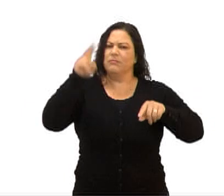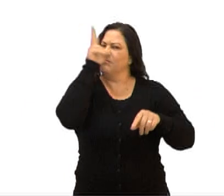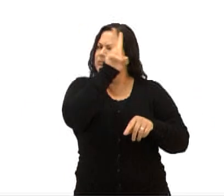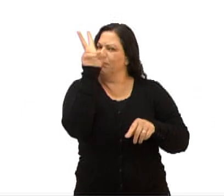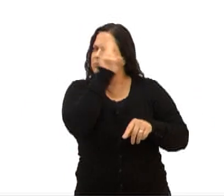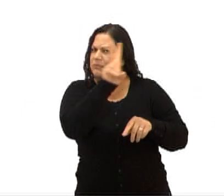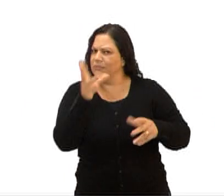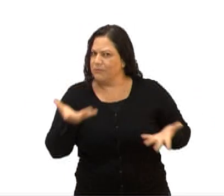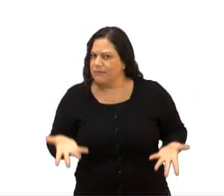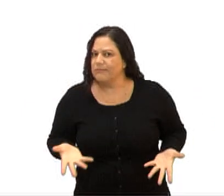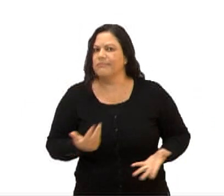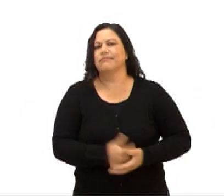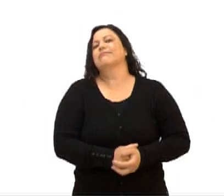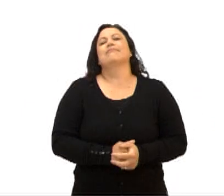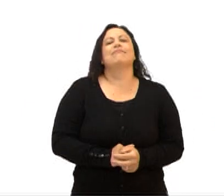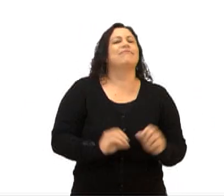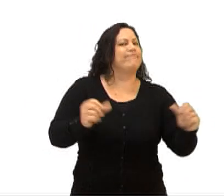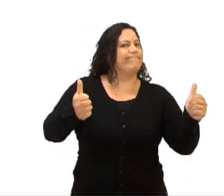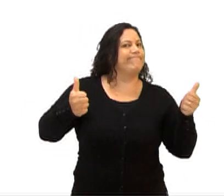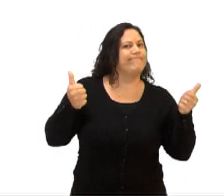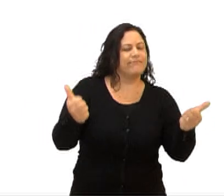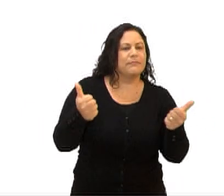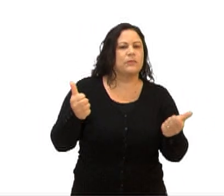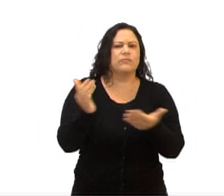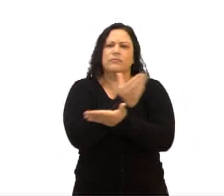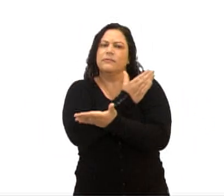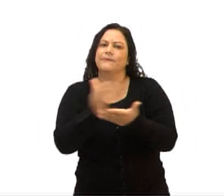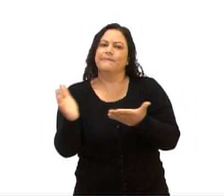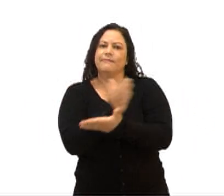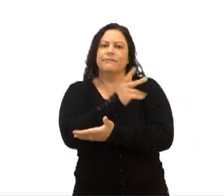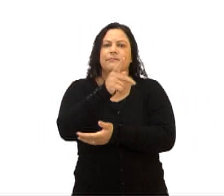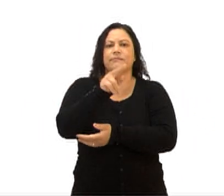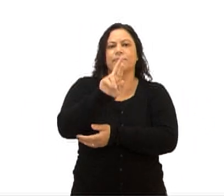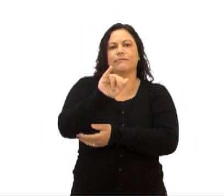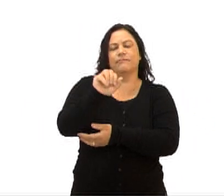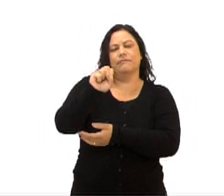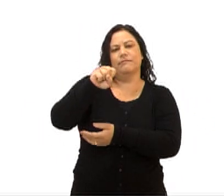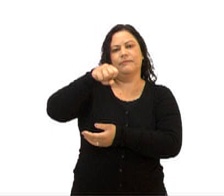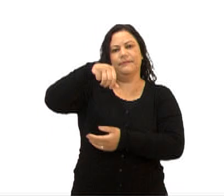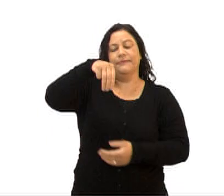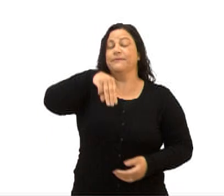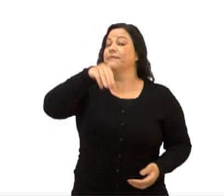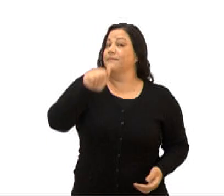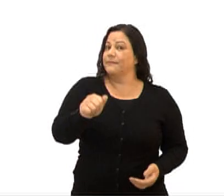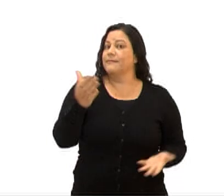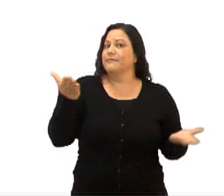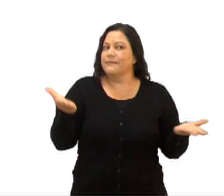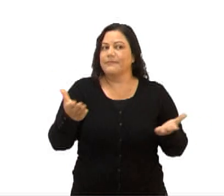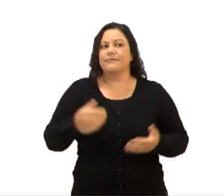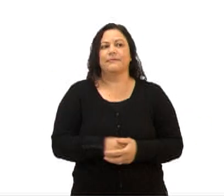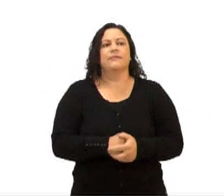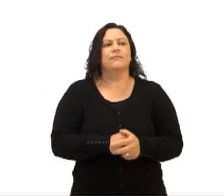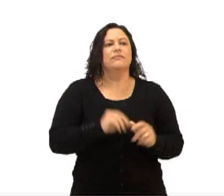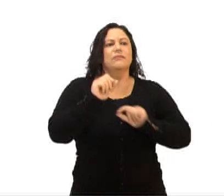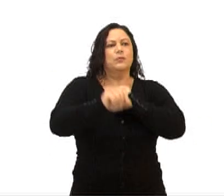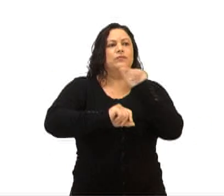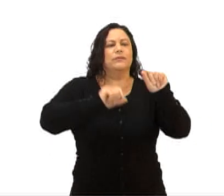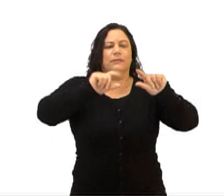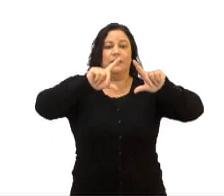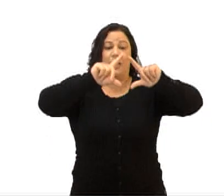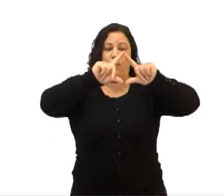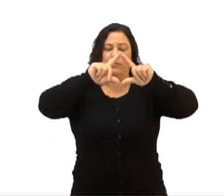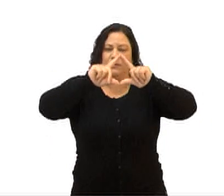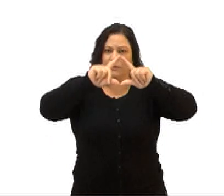Ótimo. Então nós temos alguns dos prismas que são mais comuns, mais cobrados. O triangular, ele tem a base composta por